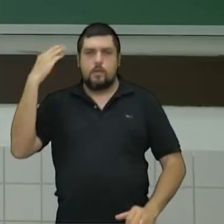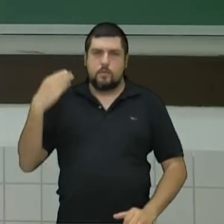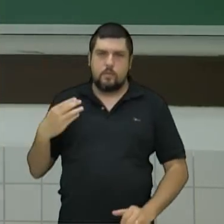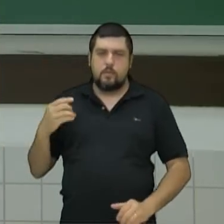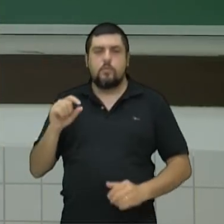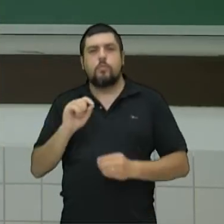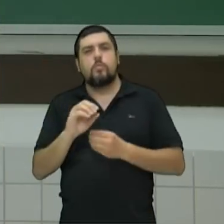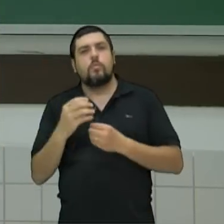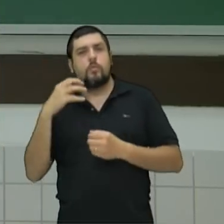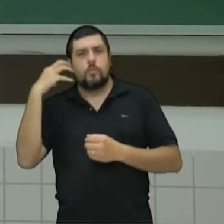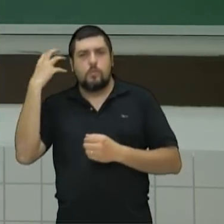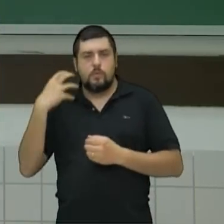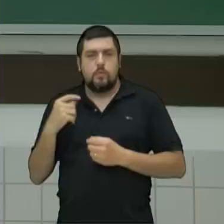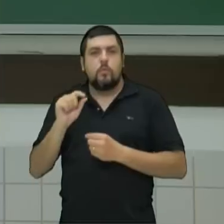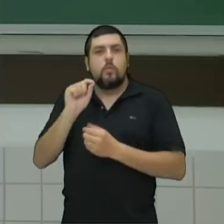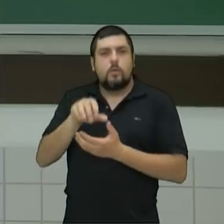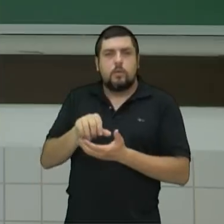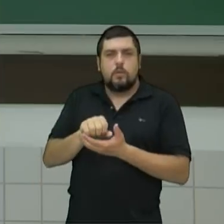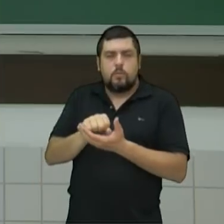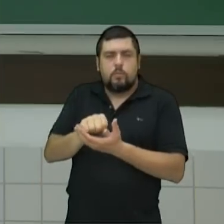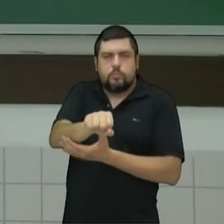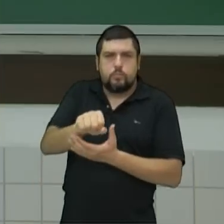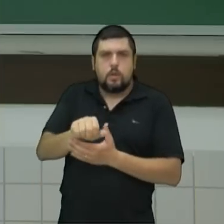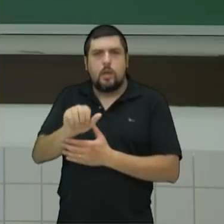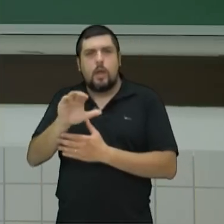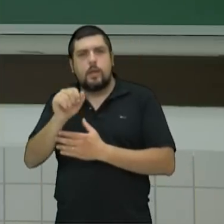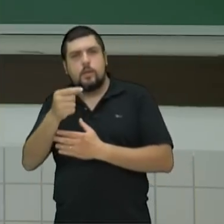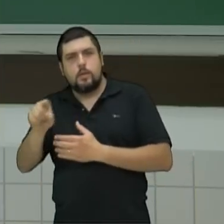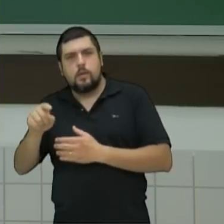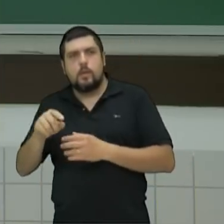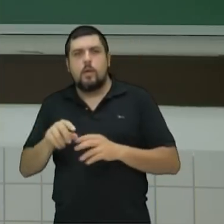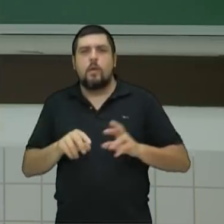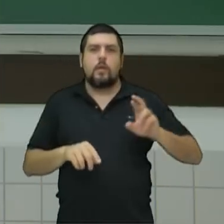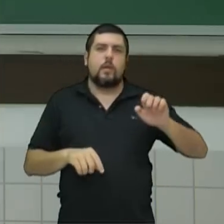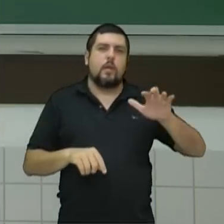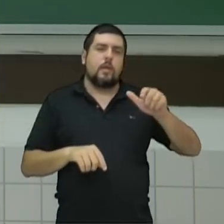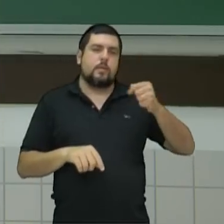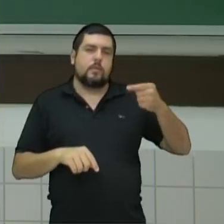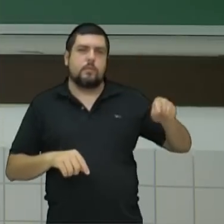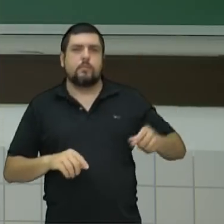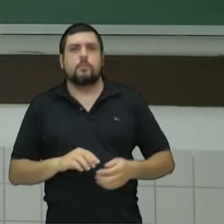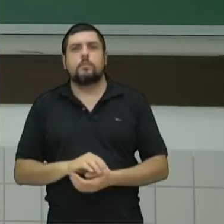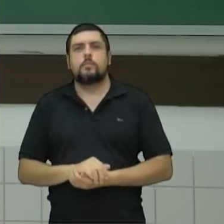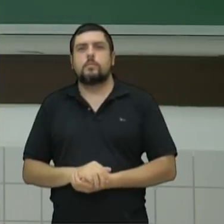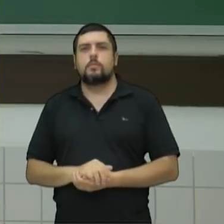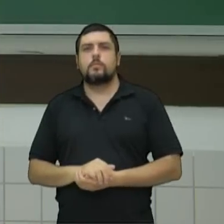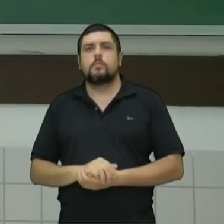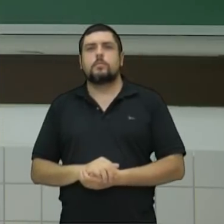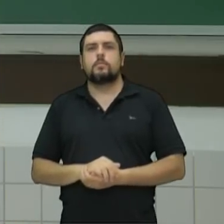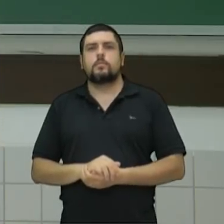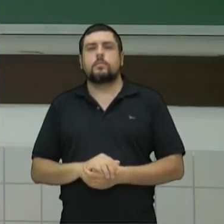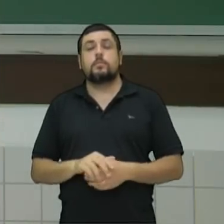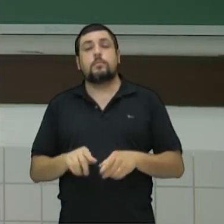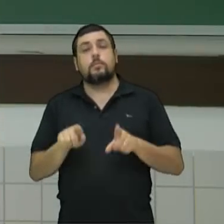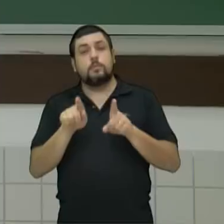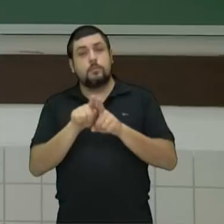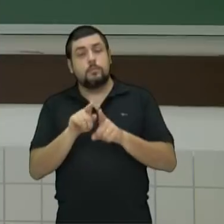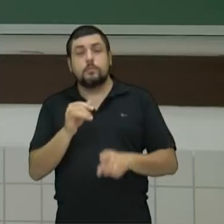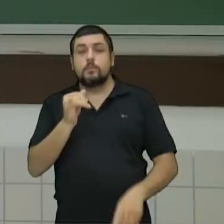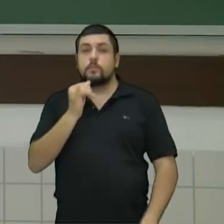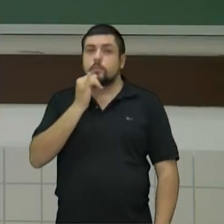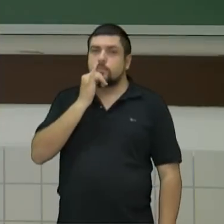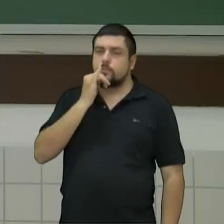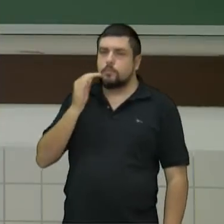e reação. Ok? Bem, gente, a mesma coisa acontece com alguns exemplos aqui. Por